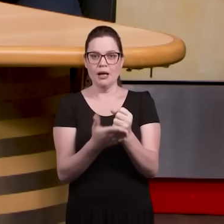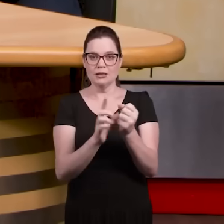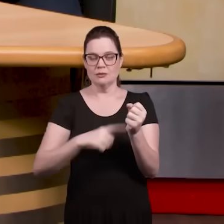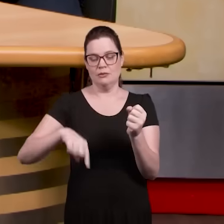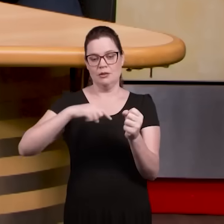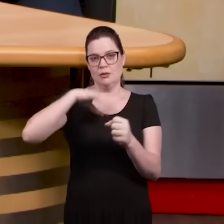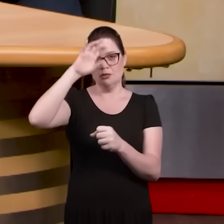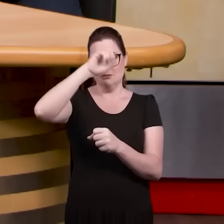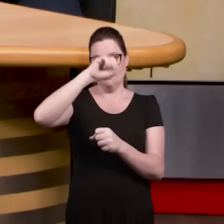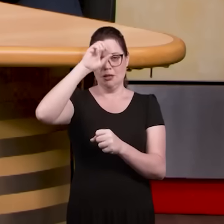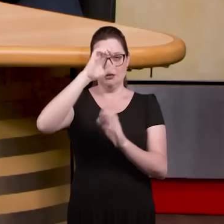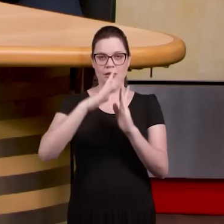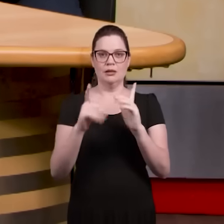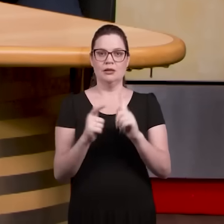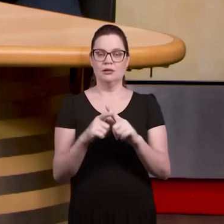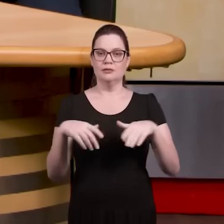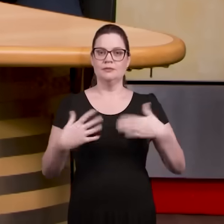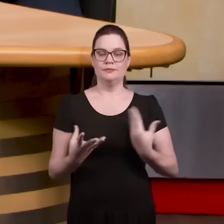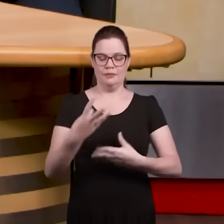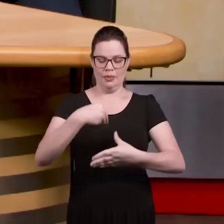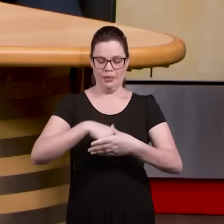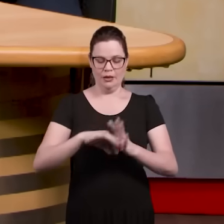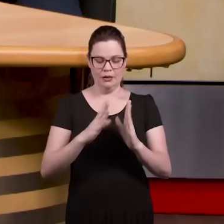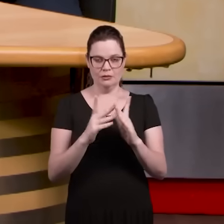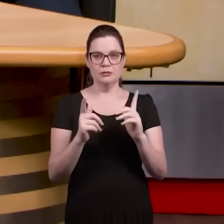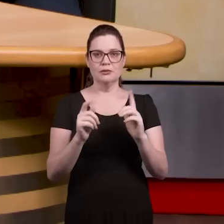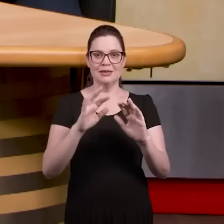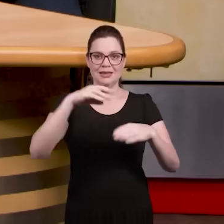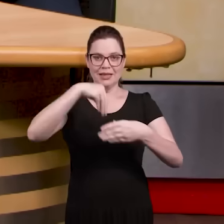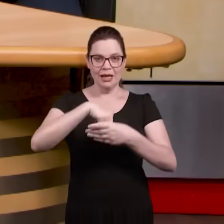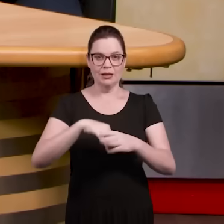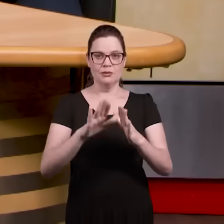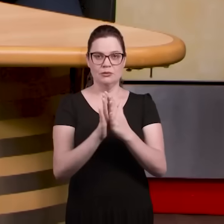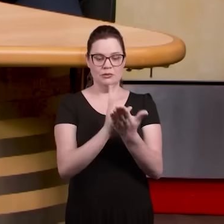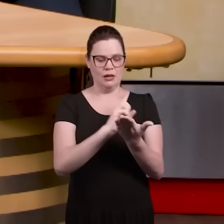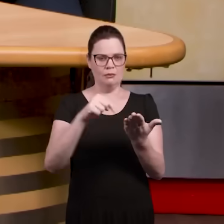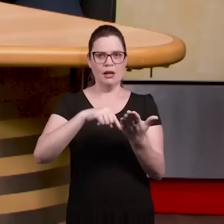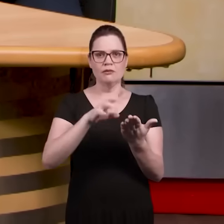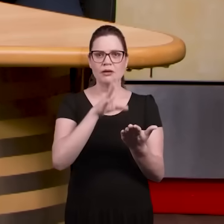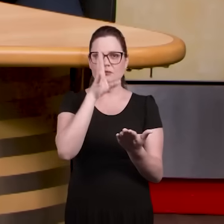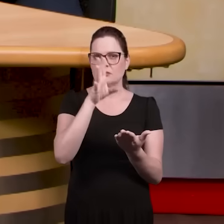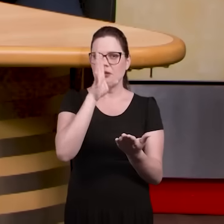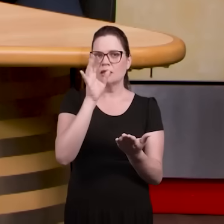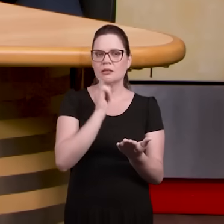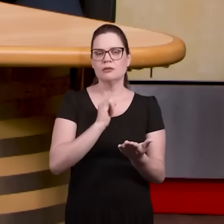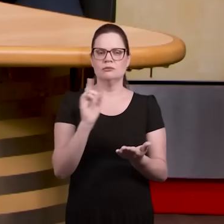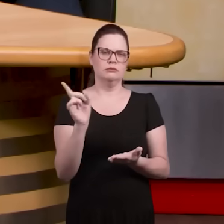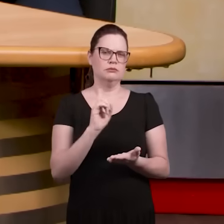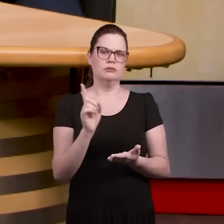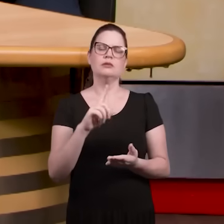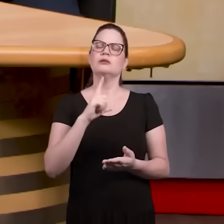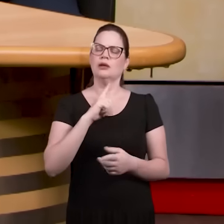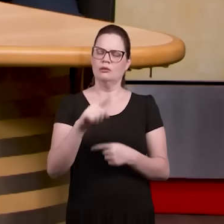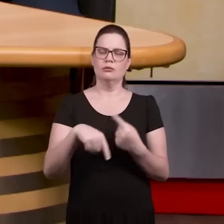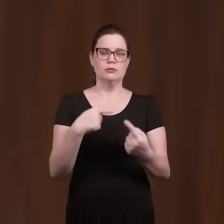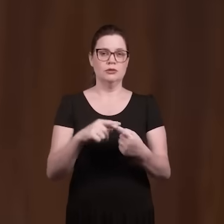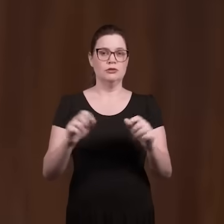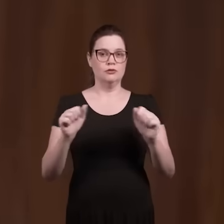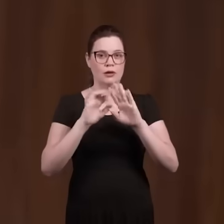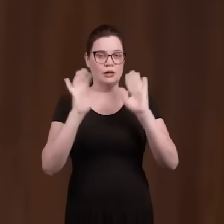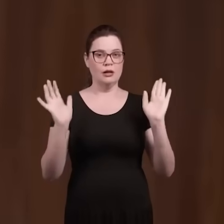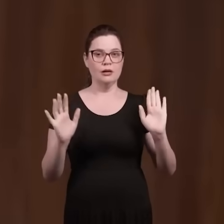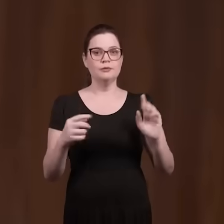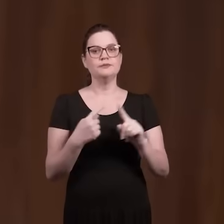né, Gilson? Você fala muito sobre isso. Nada na palavra é sem sentido. Ela sempre tem um objetivo. E aquilo